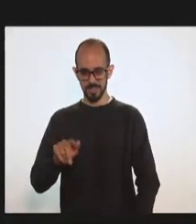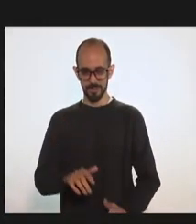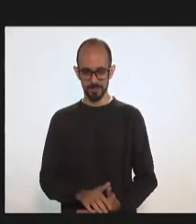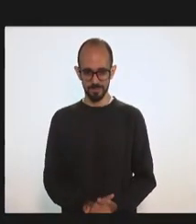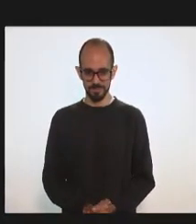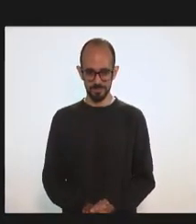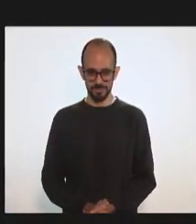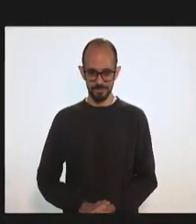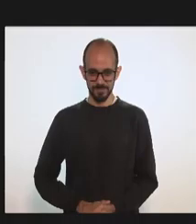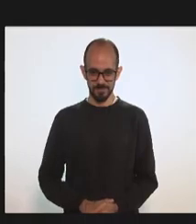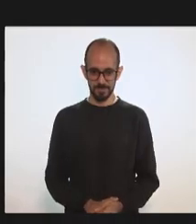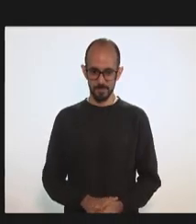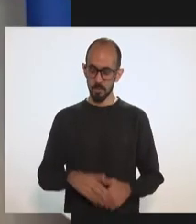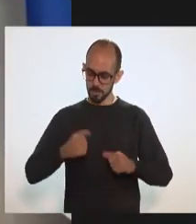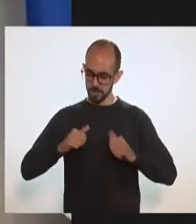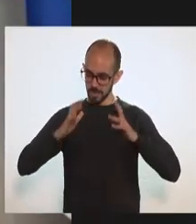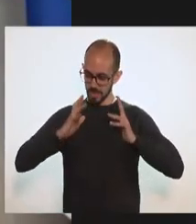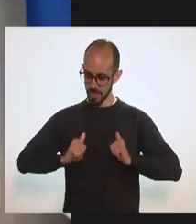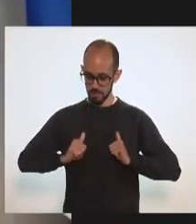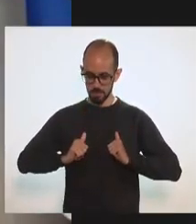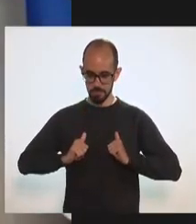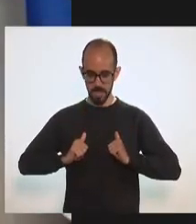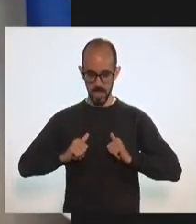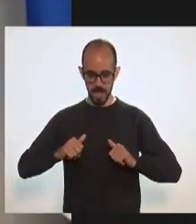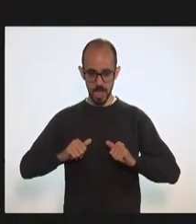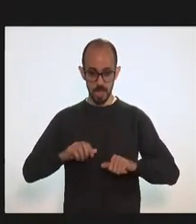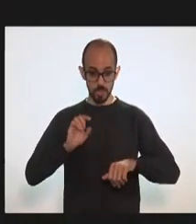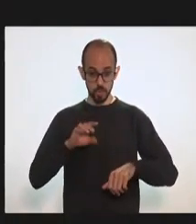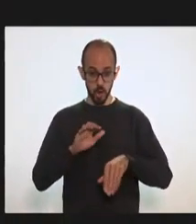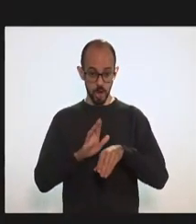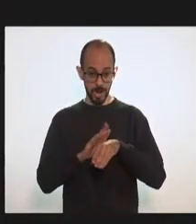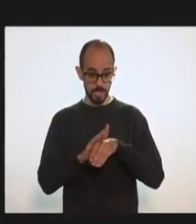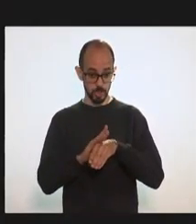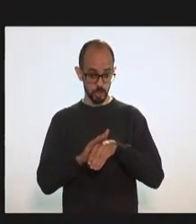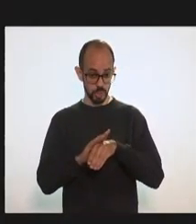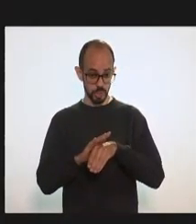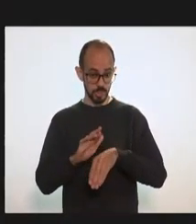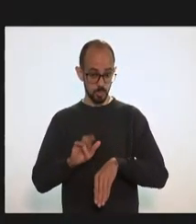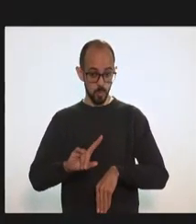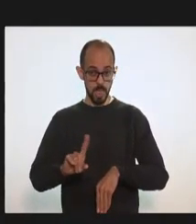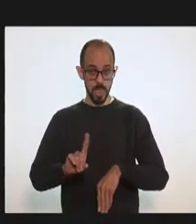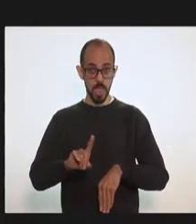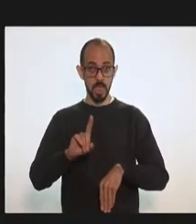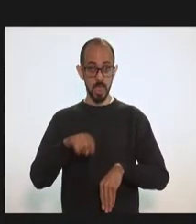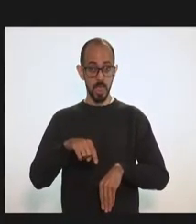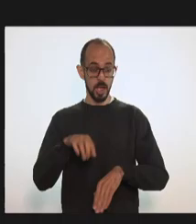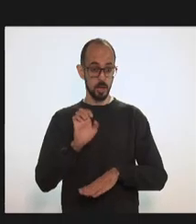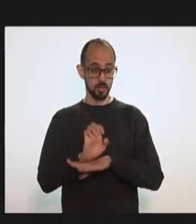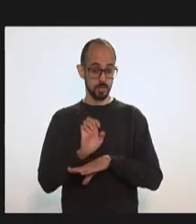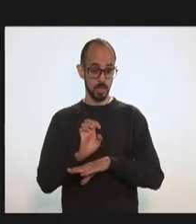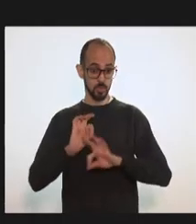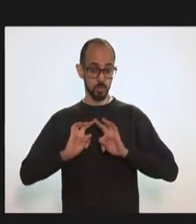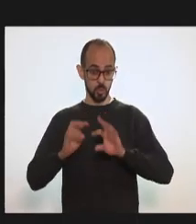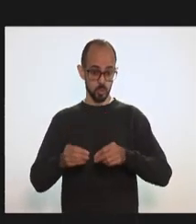Mas tá bom. Ficamos todos contentes. Viva o Limpa Rio do Rosenberg!